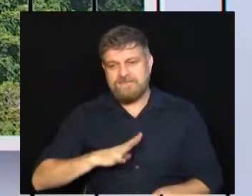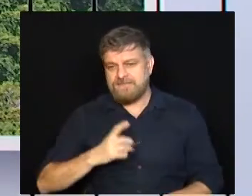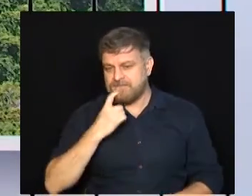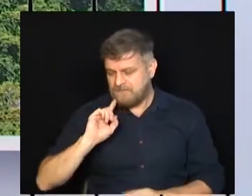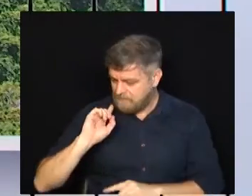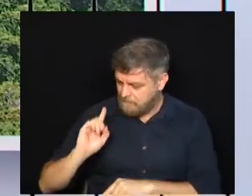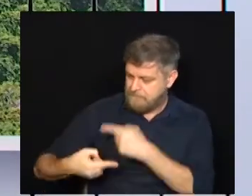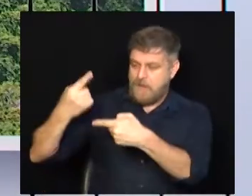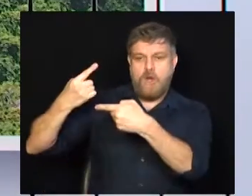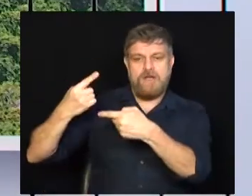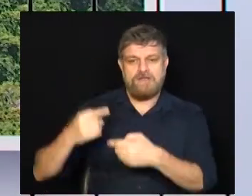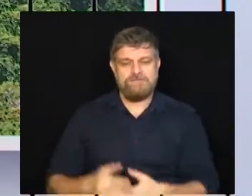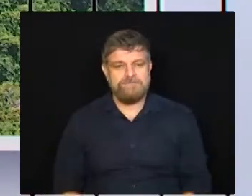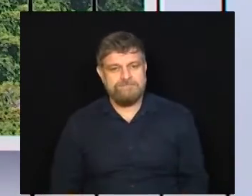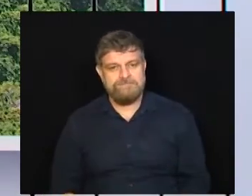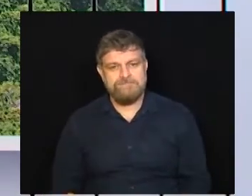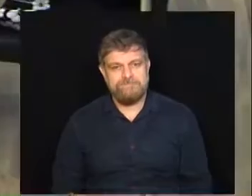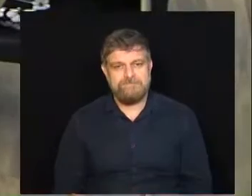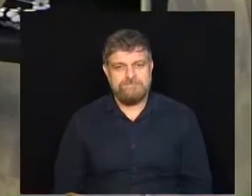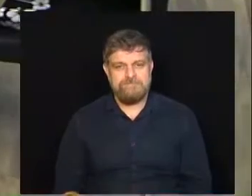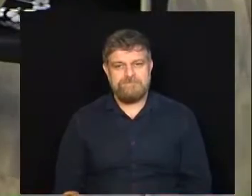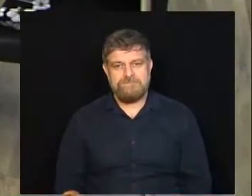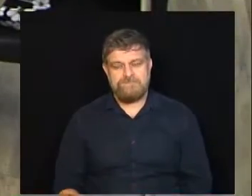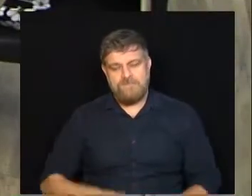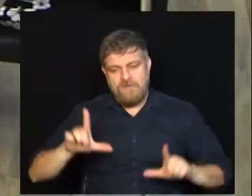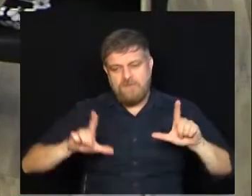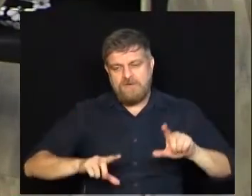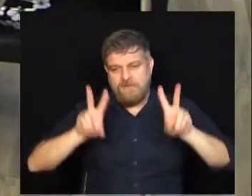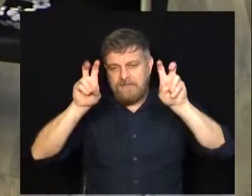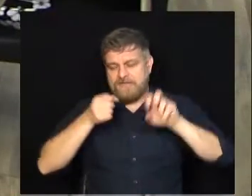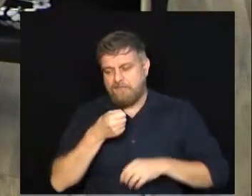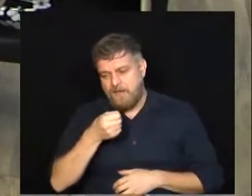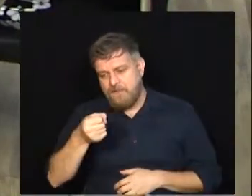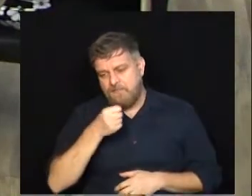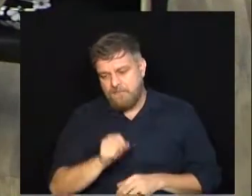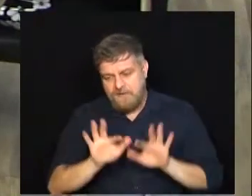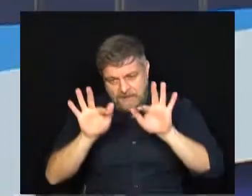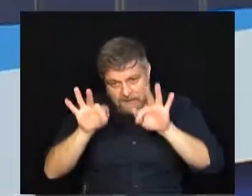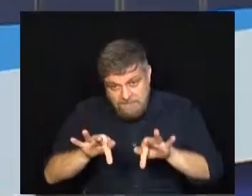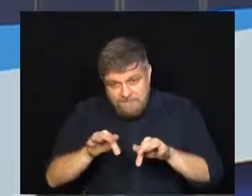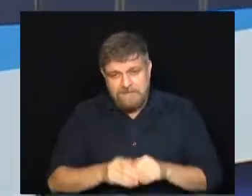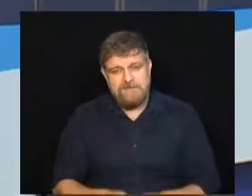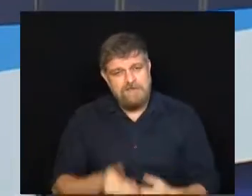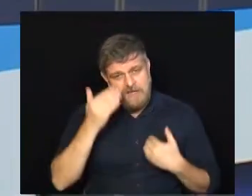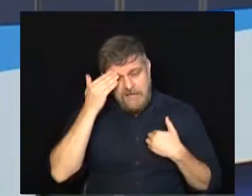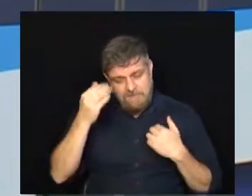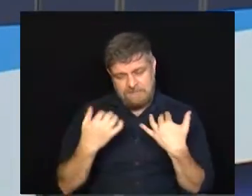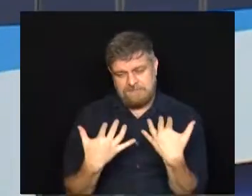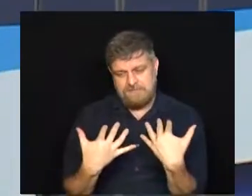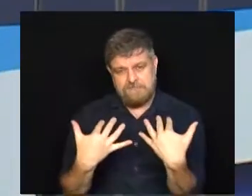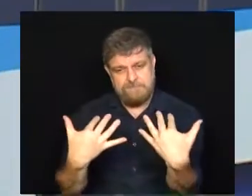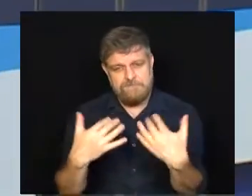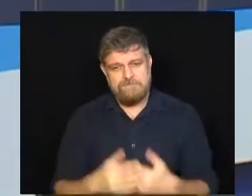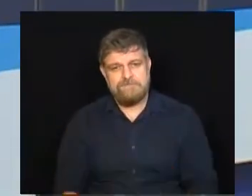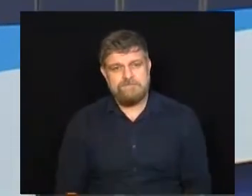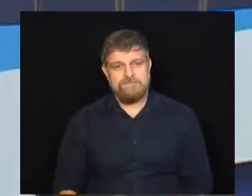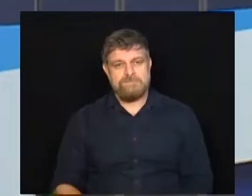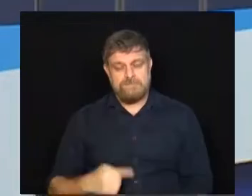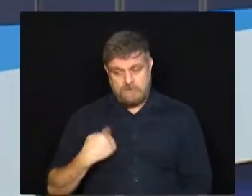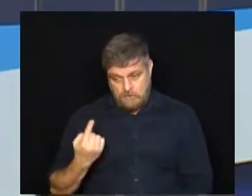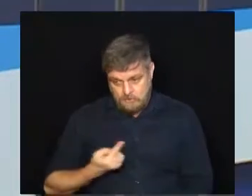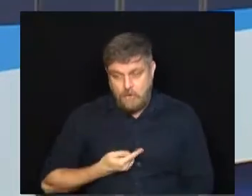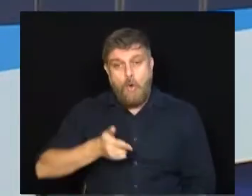Campinas. Bem, o Questão de Ordem fica por aqui. Eu agradeço a participação de todos. Com certeza traremos